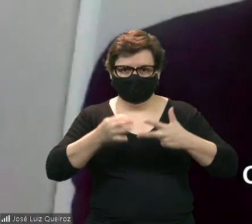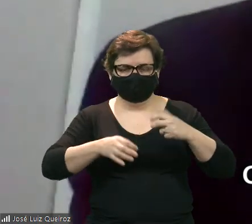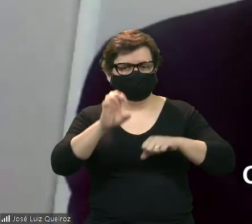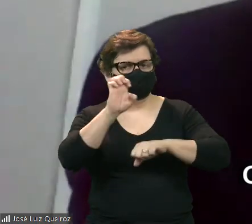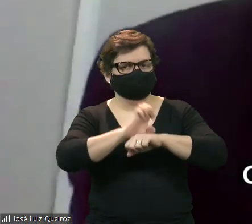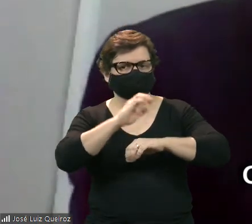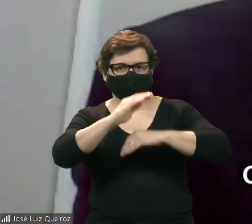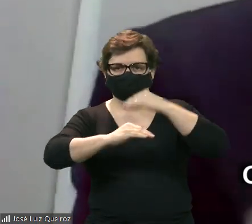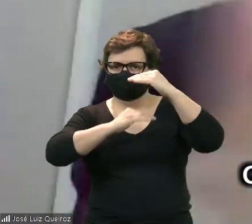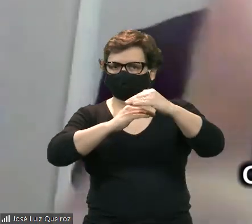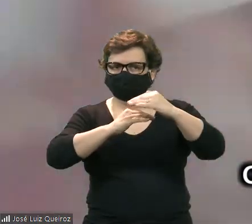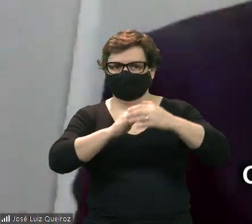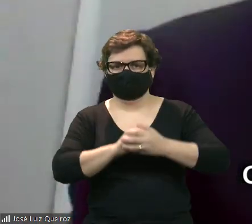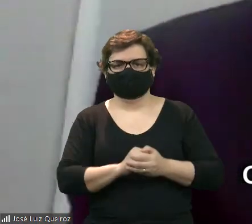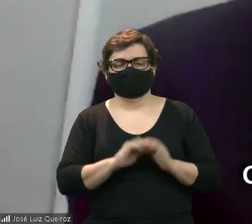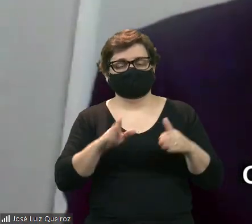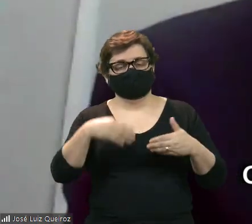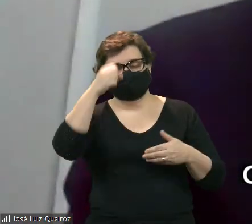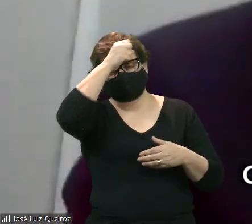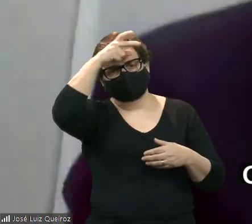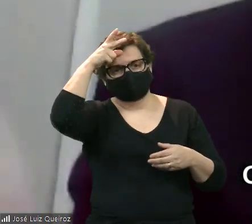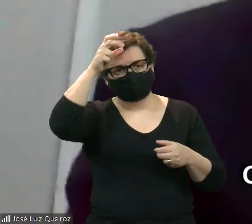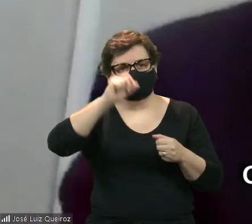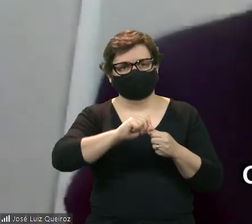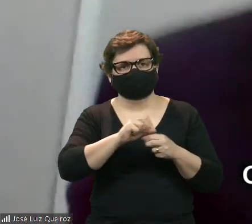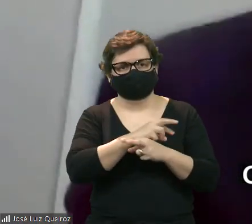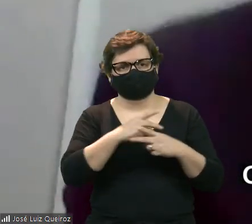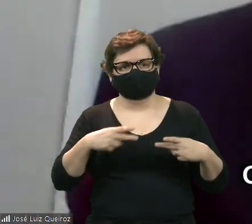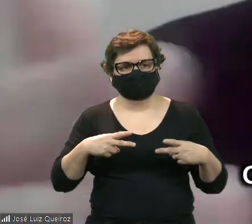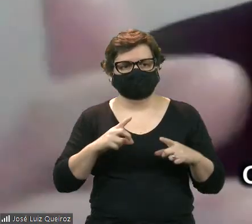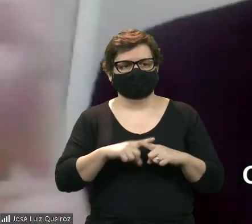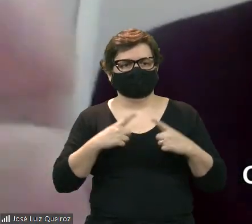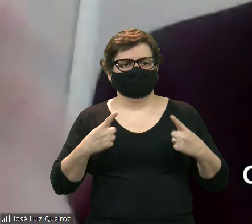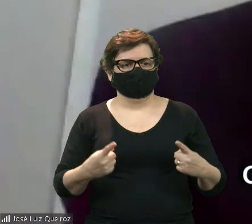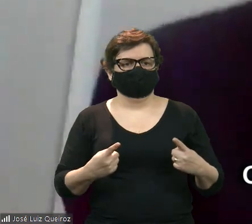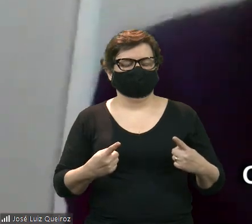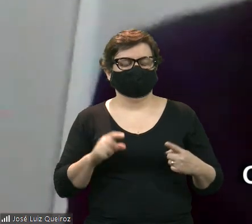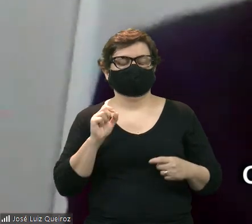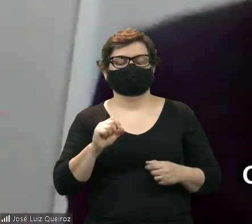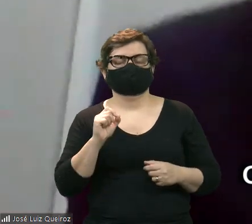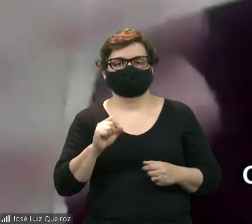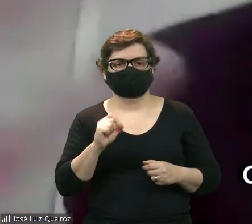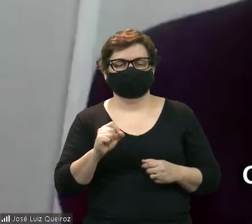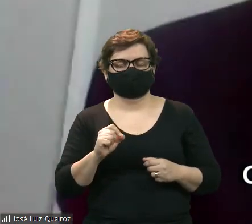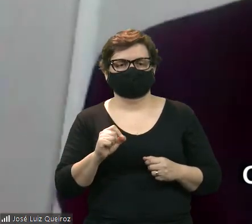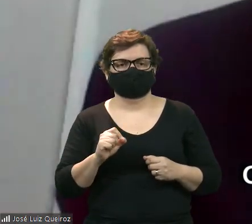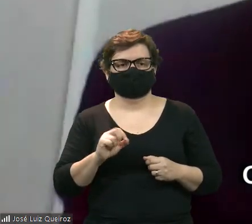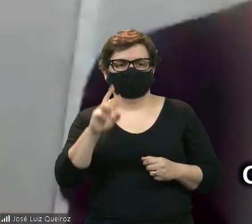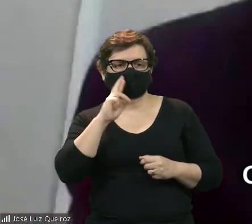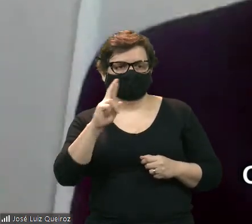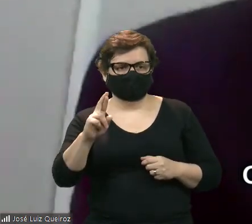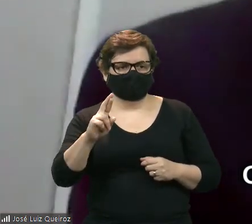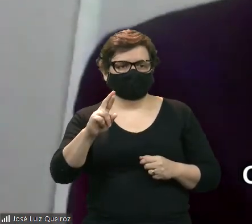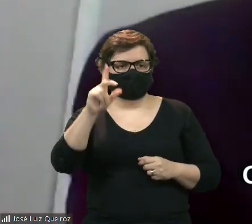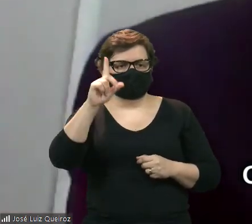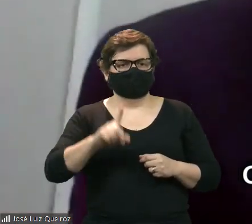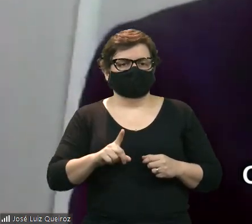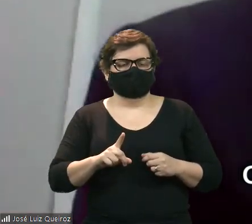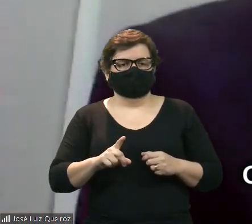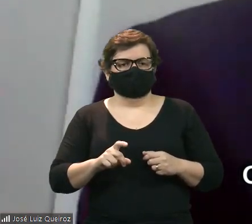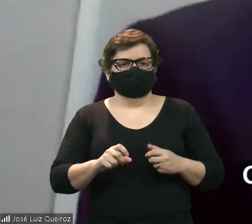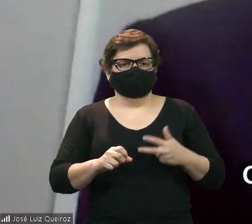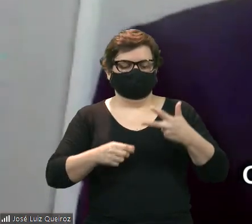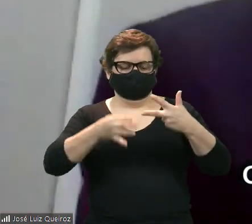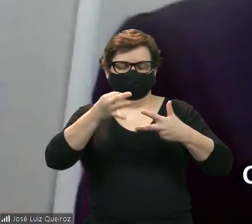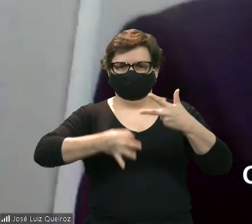decisões contrárias. O prefeito tem tomado as medidas que lhe cabe, mas quem está dando a resposta, e é o Poder Judiciário,